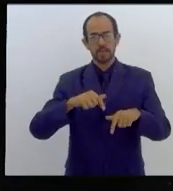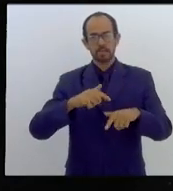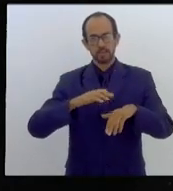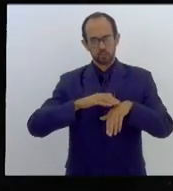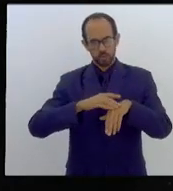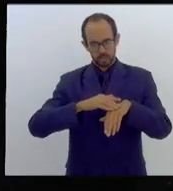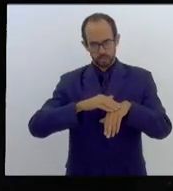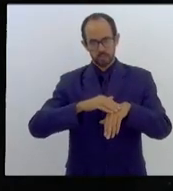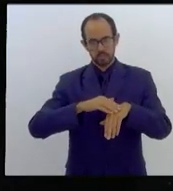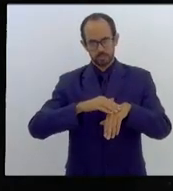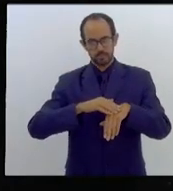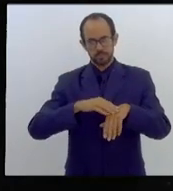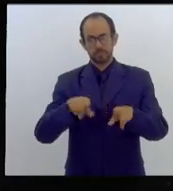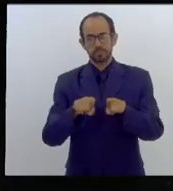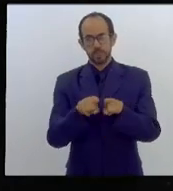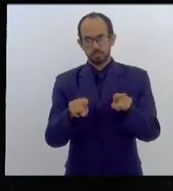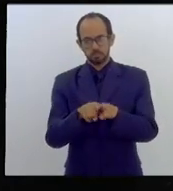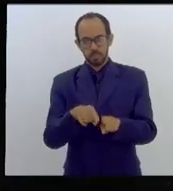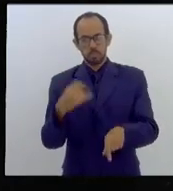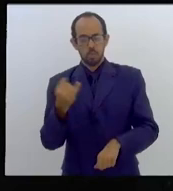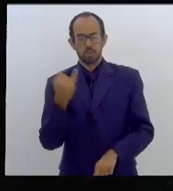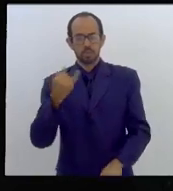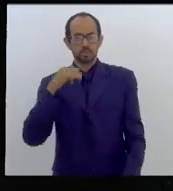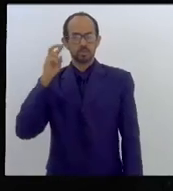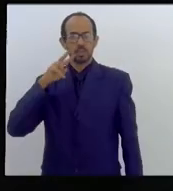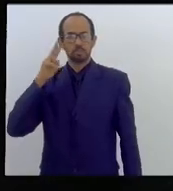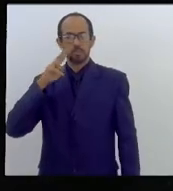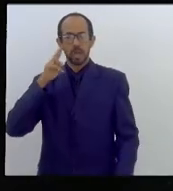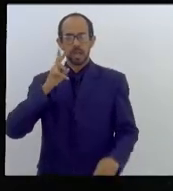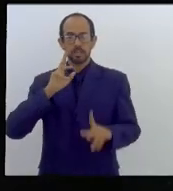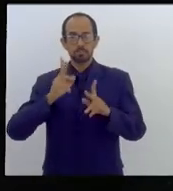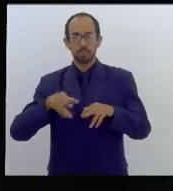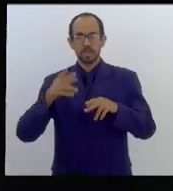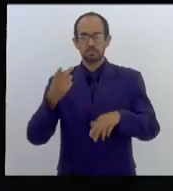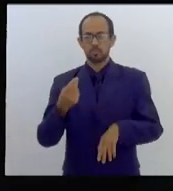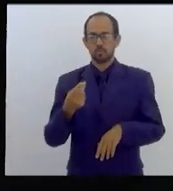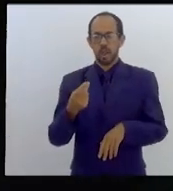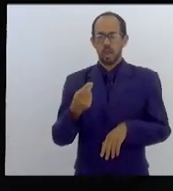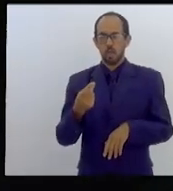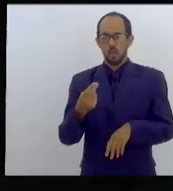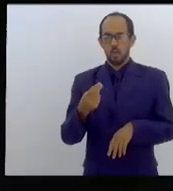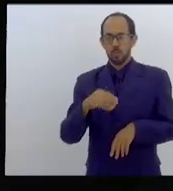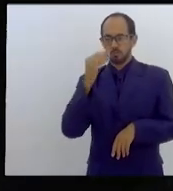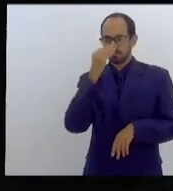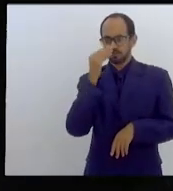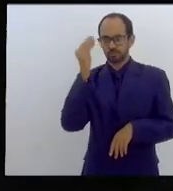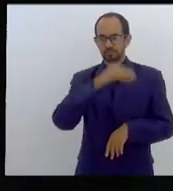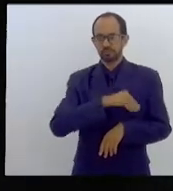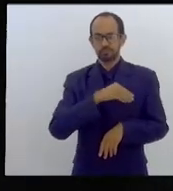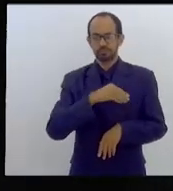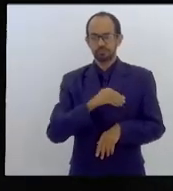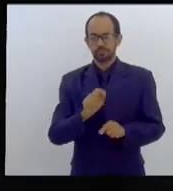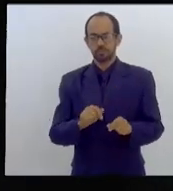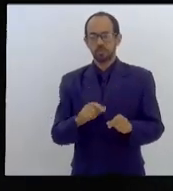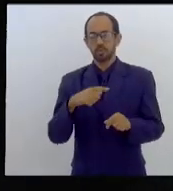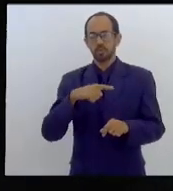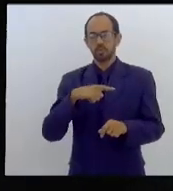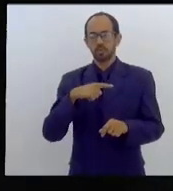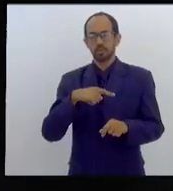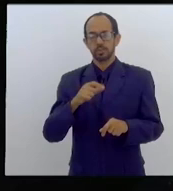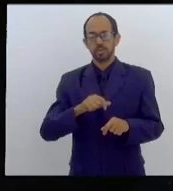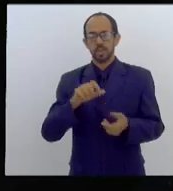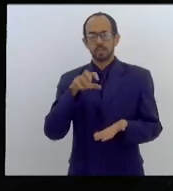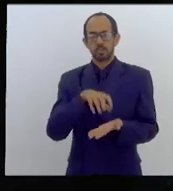é bom que se lembre, né, que essa mesma rubrica, tá, desconsiderou o que prevê o eixo